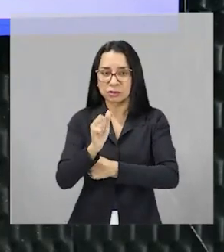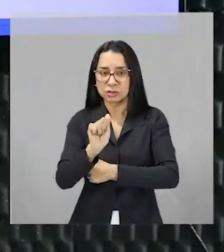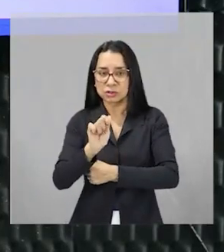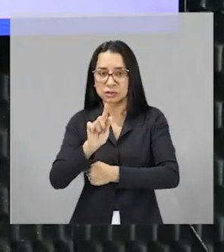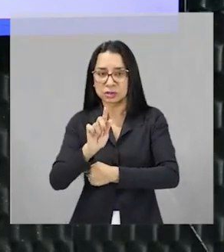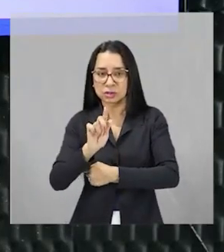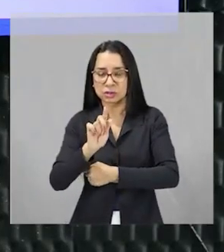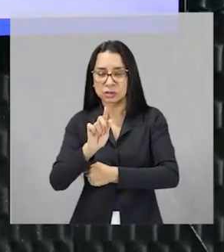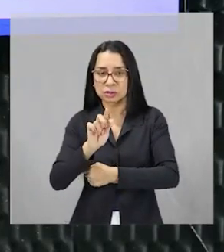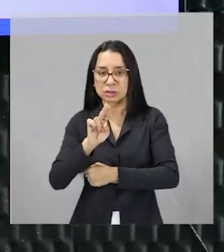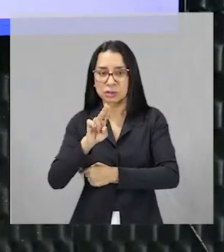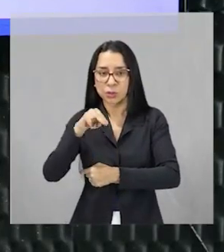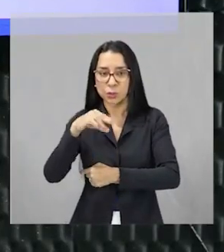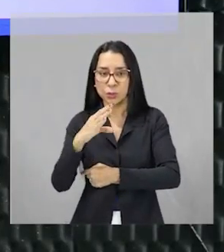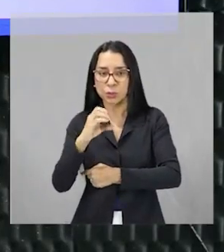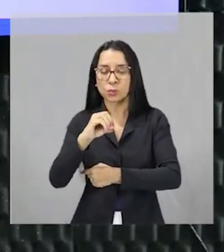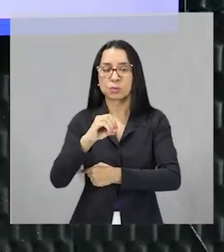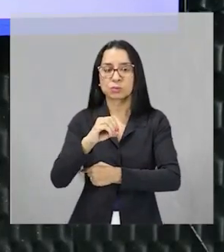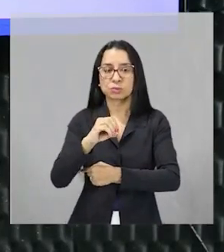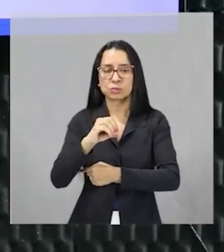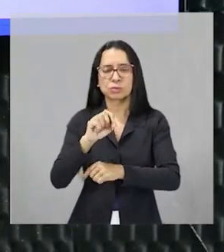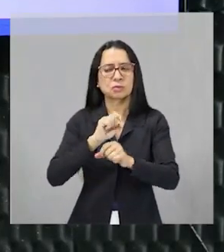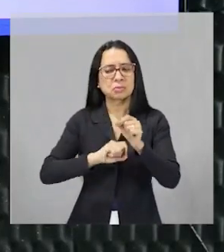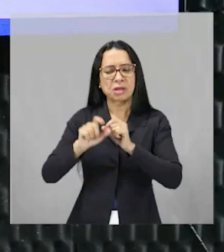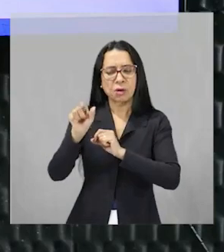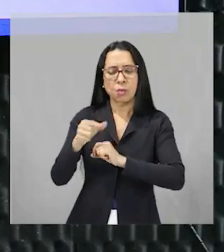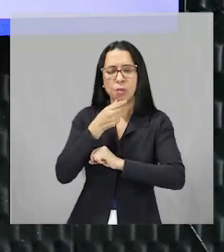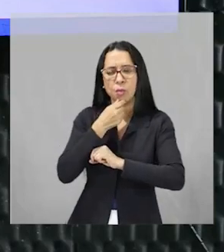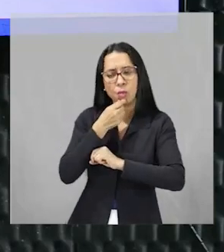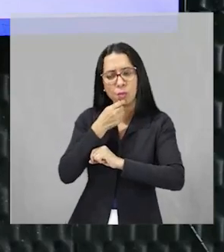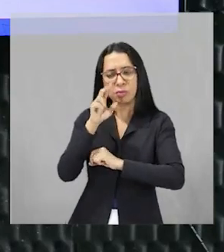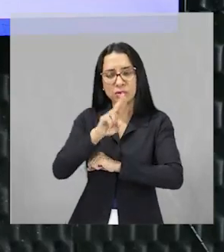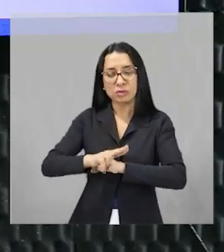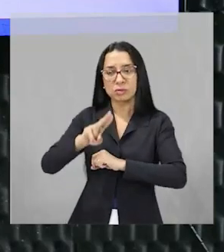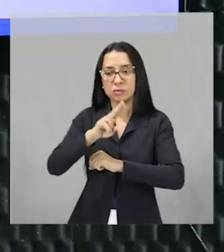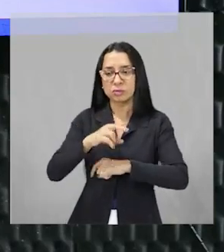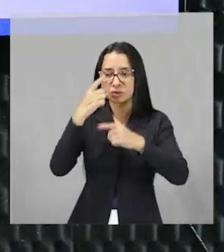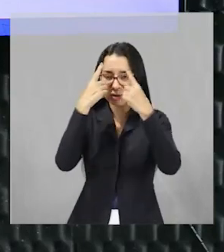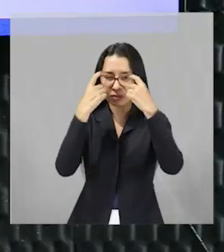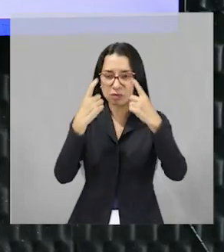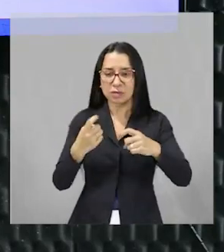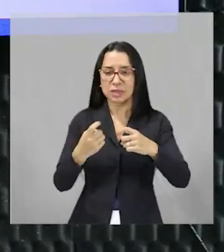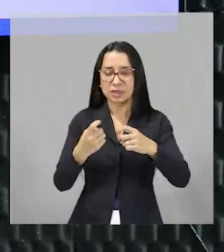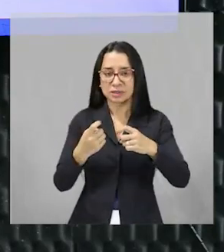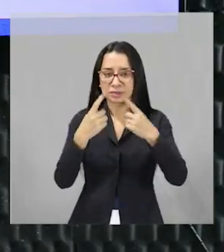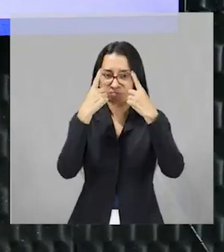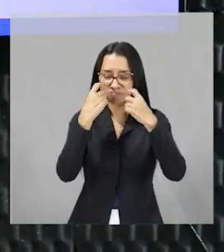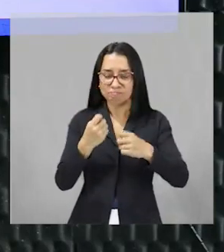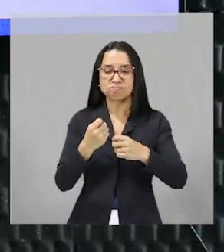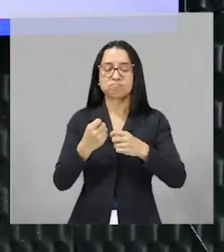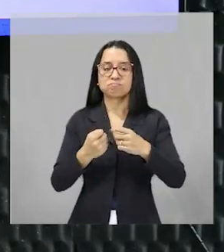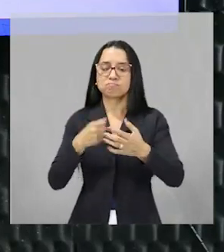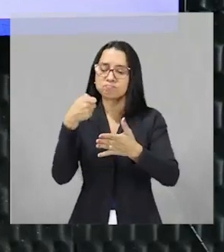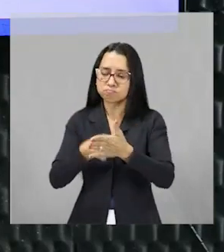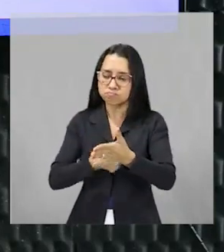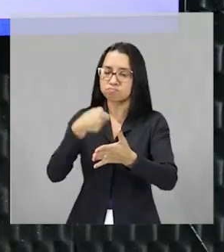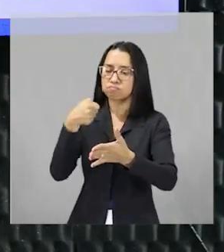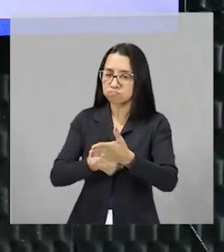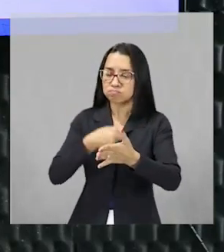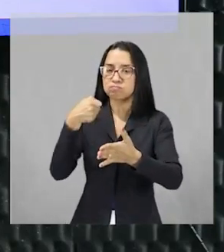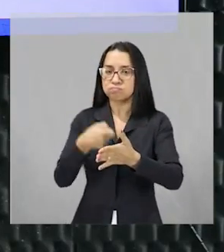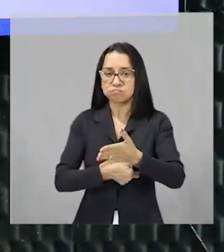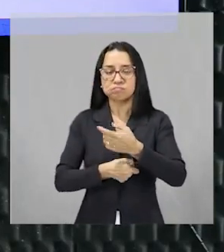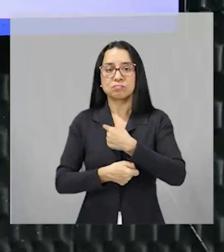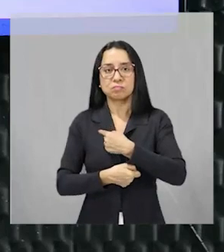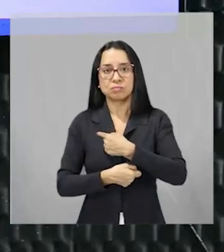que normalmente vai utilizar principalmente da violência, né, como forma de diálogo em relação a esses pequenos produtores, tá certo? A